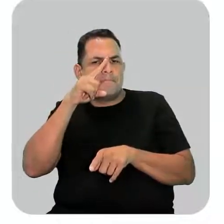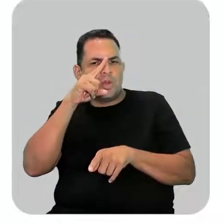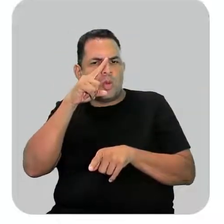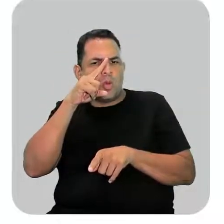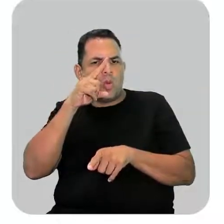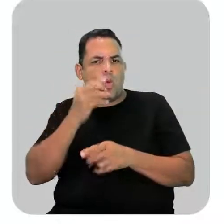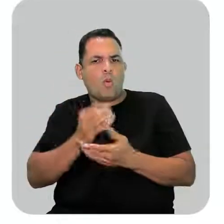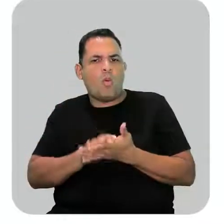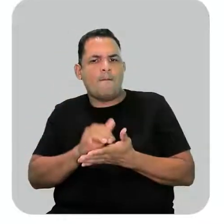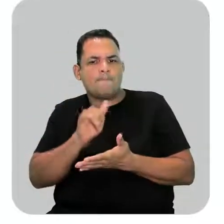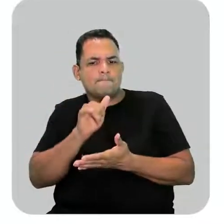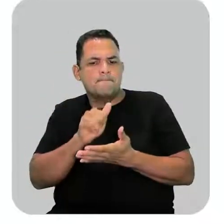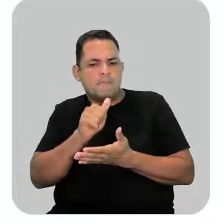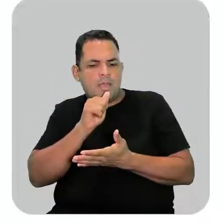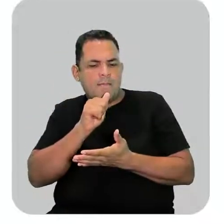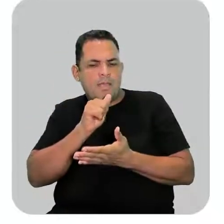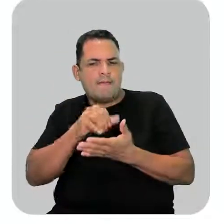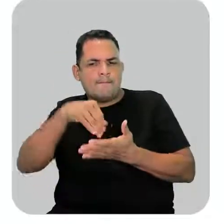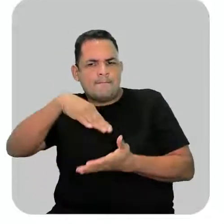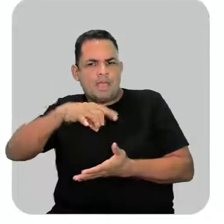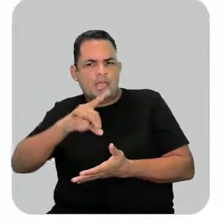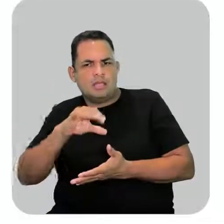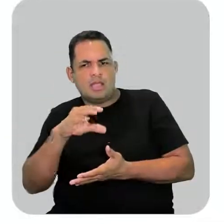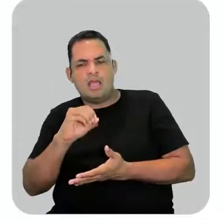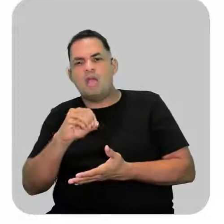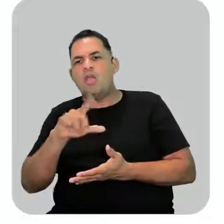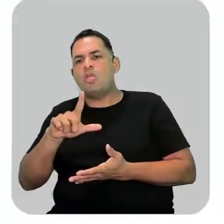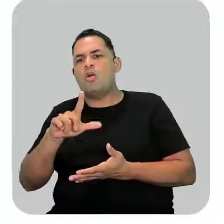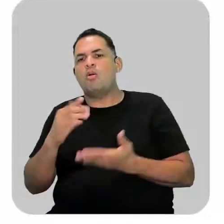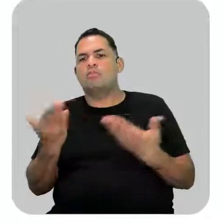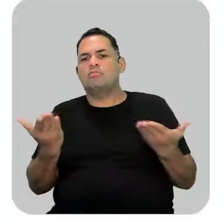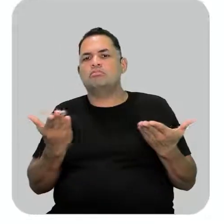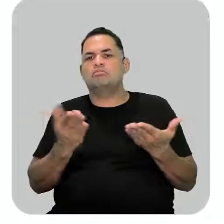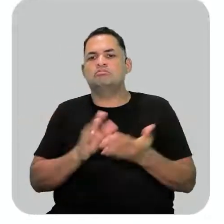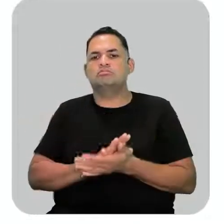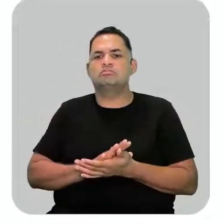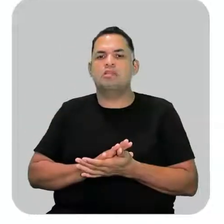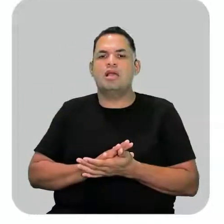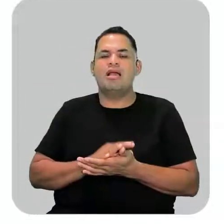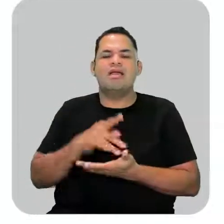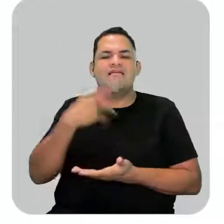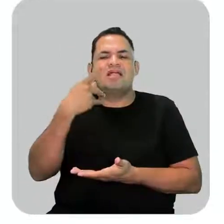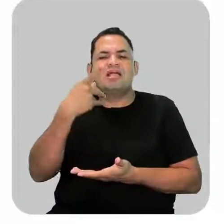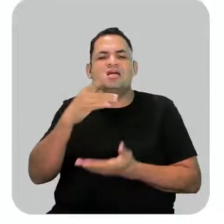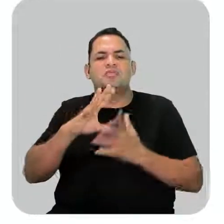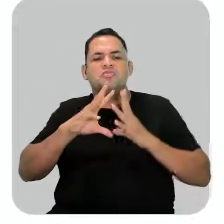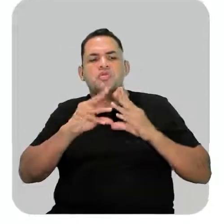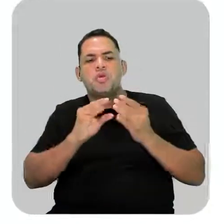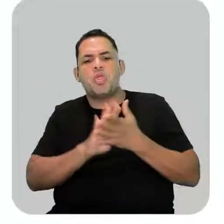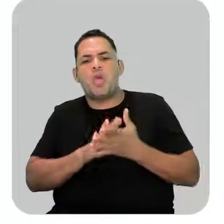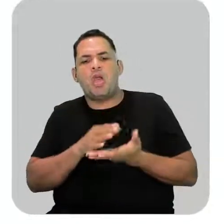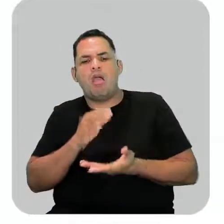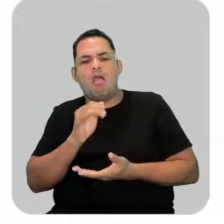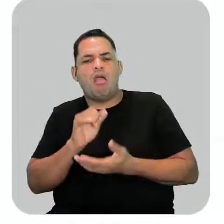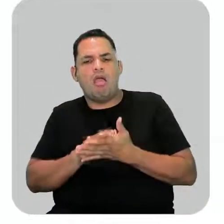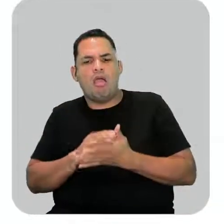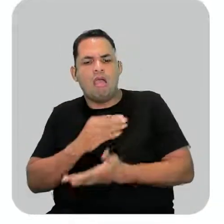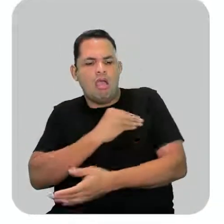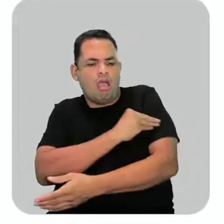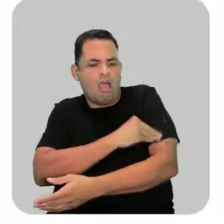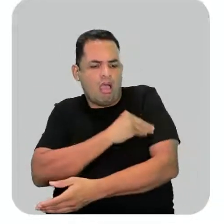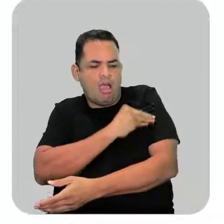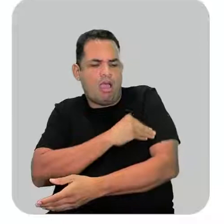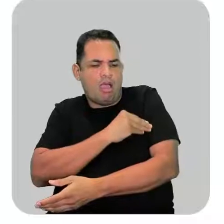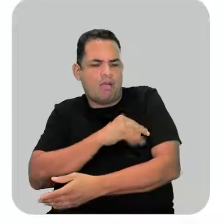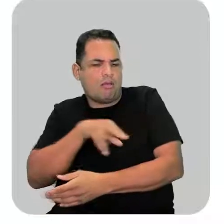é perigoso ingerir metanol? A gente pensa, álcool, todo álcool é igual. Se o pessoal bebe bebida alcoólica, então o